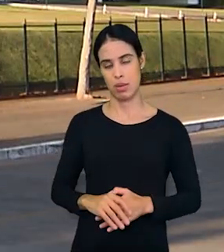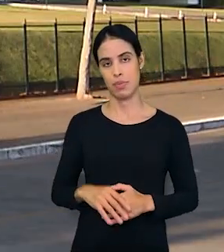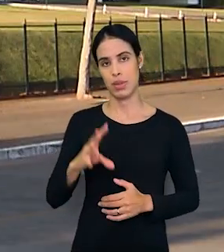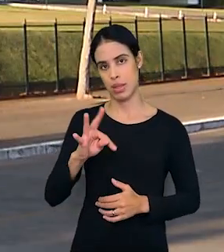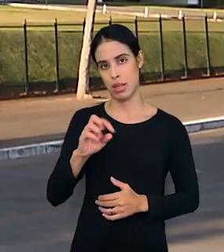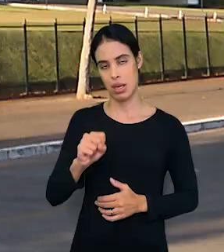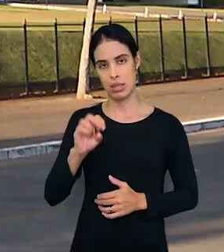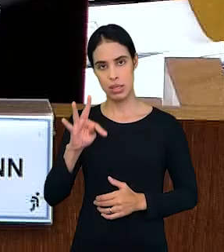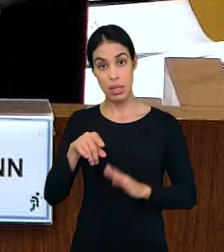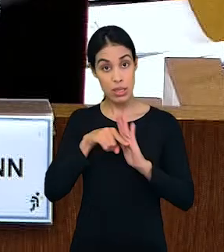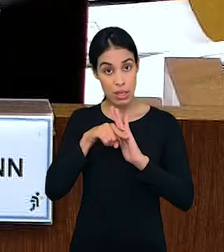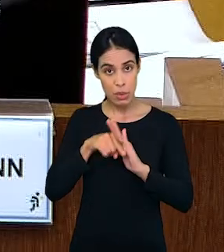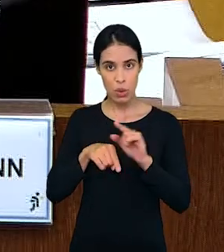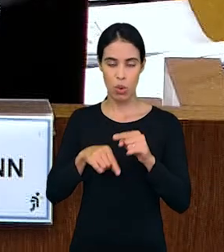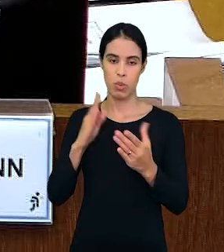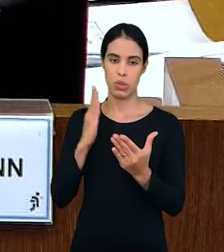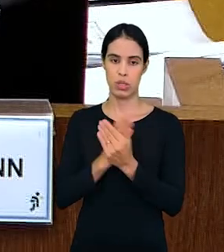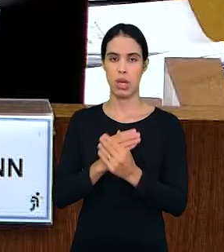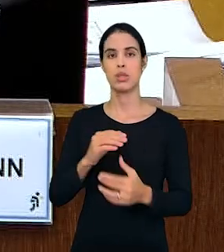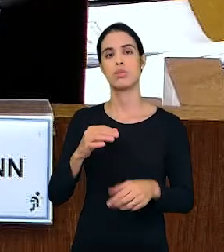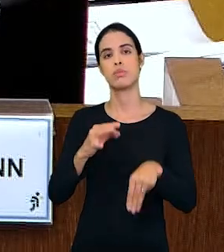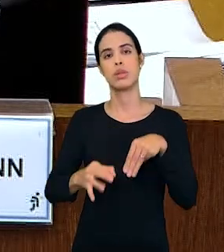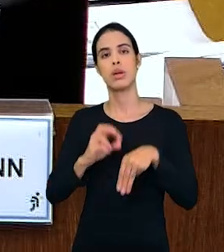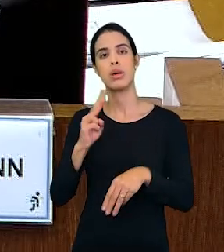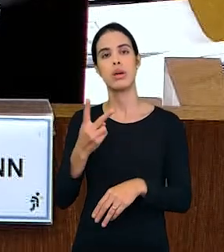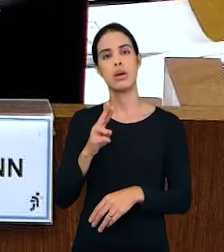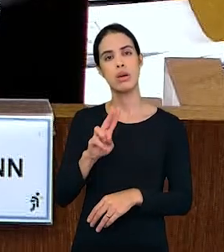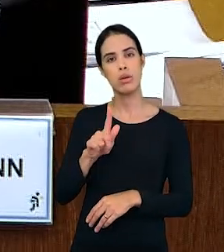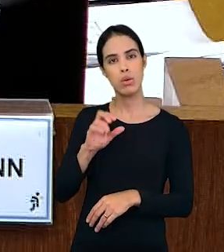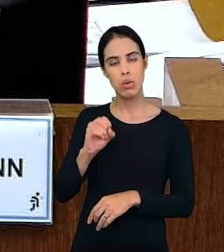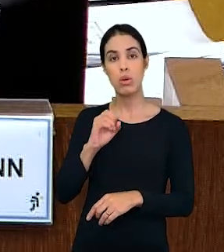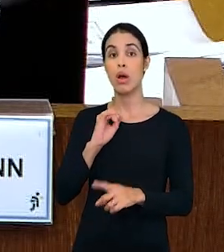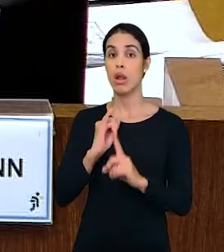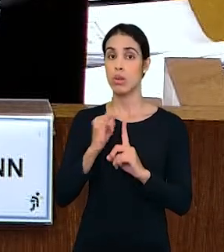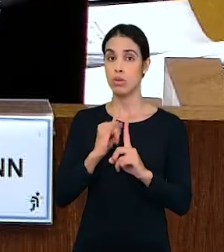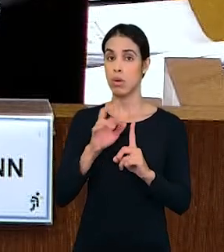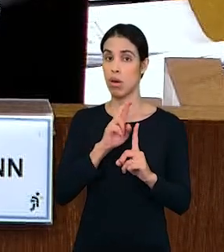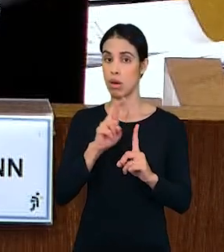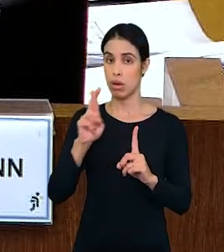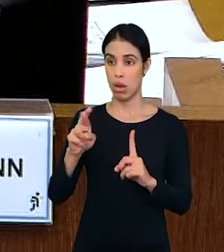ao TST. O ministro Hugo Scheuermann, relator do